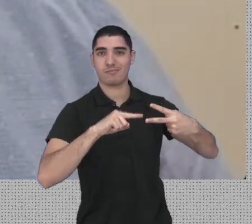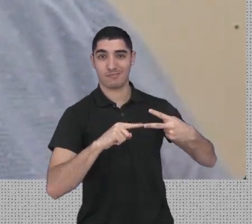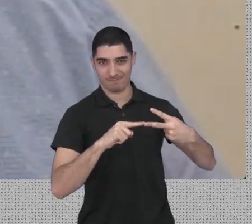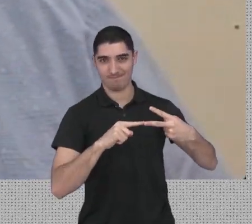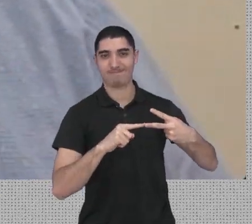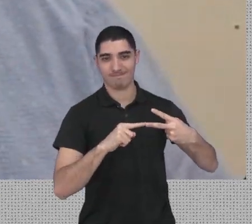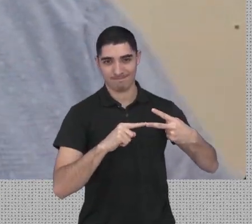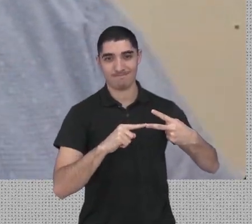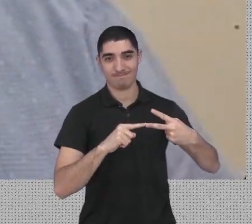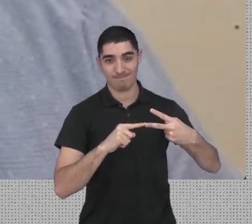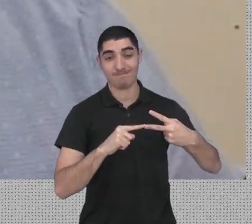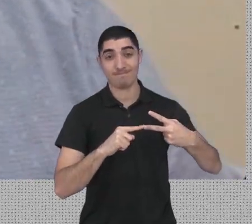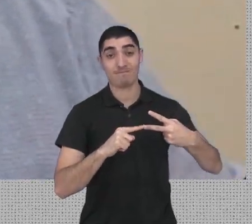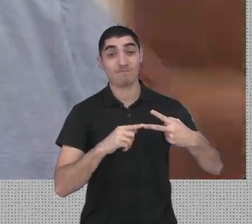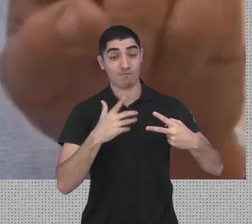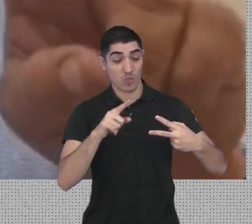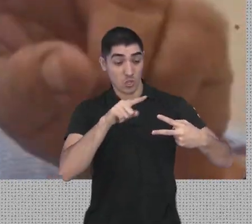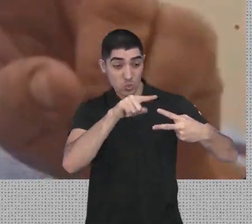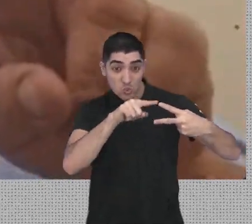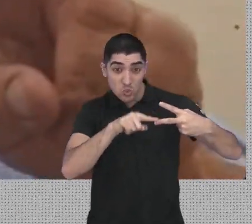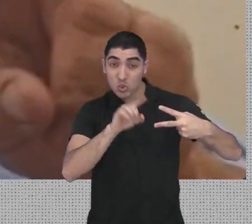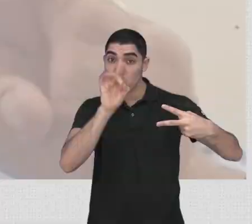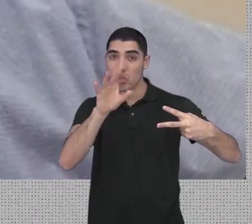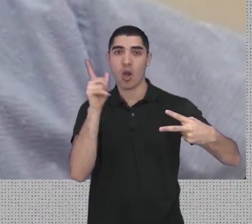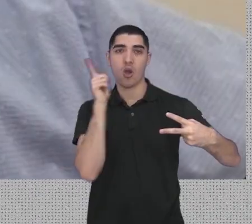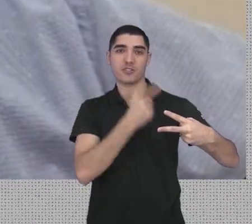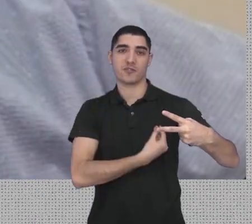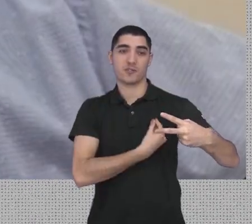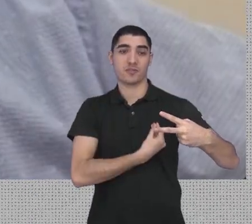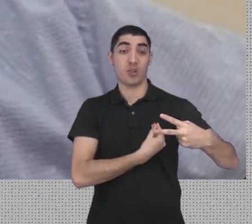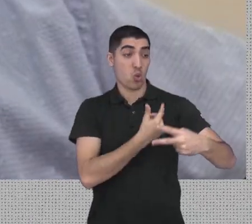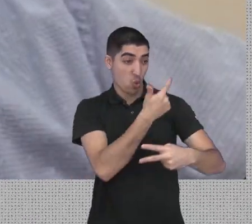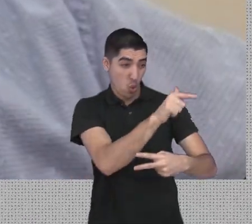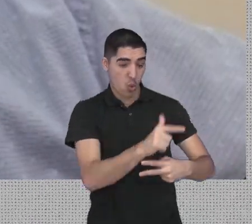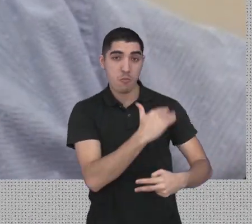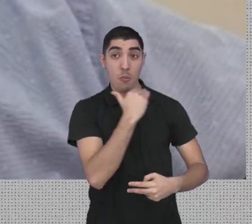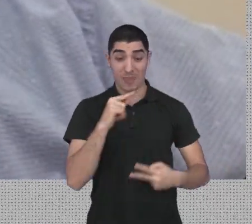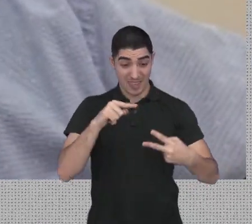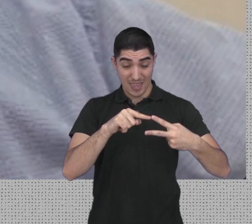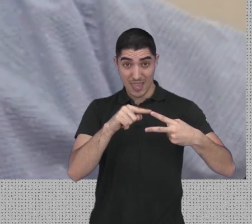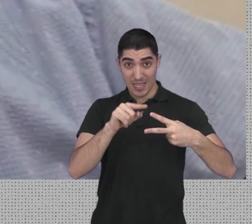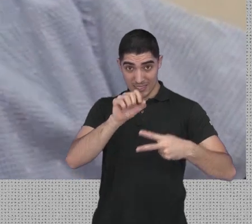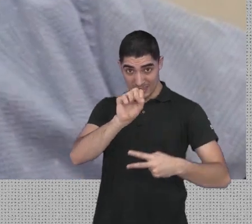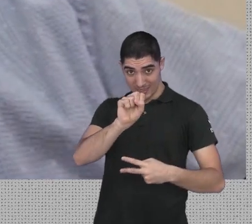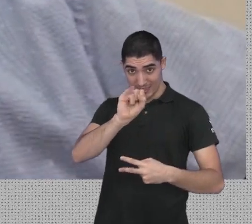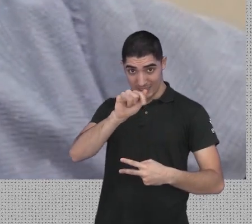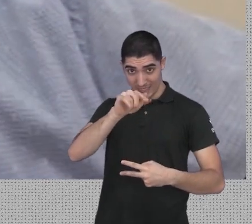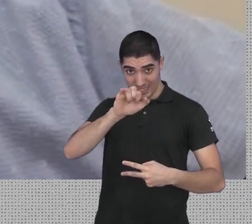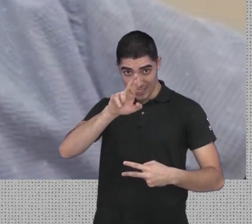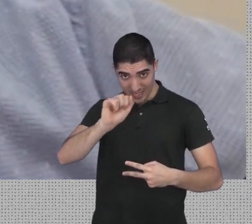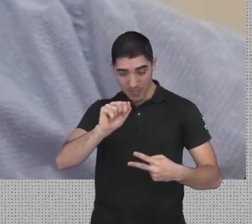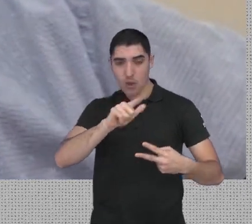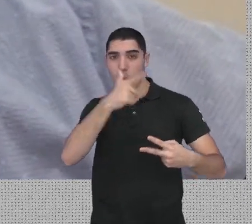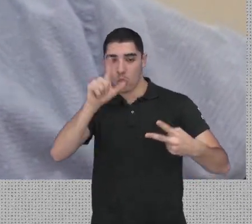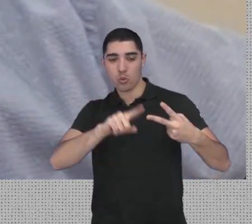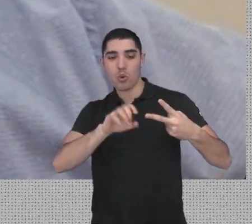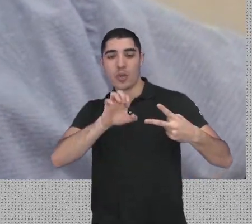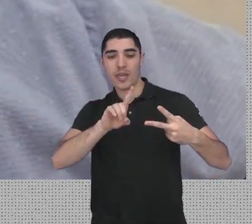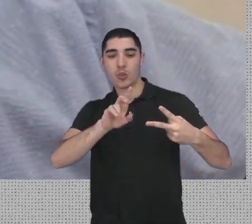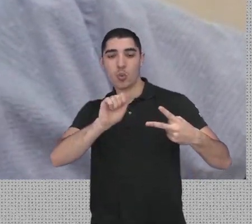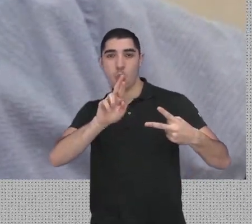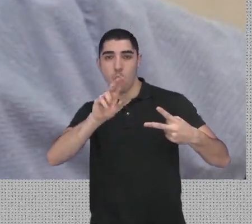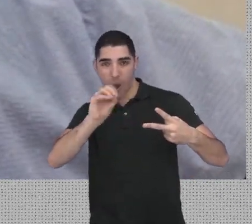Janeiro. E 2 apenas sobrevivem. Siqueira é gravemente ferido no abdômen, o Eduardo Gomes também é gravemente